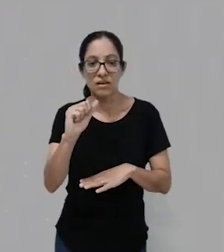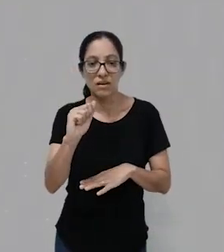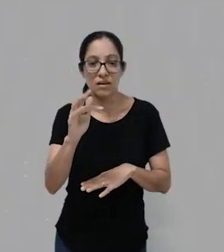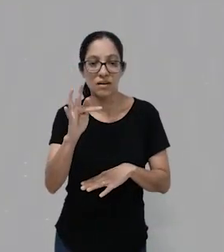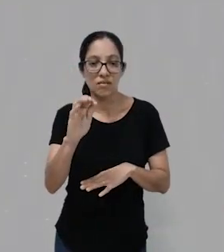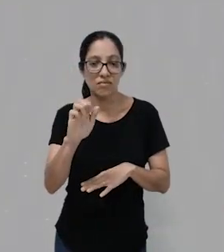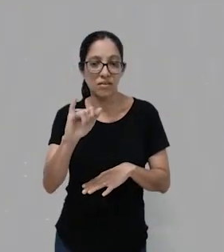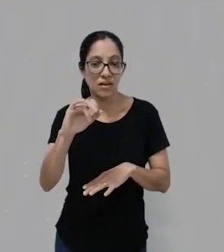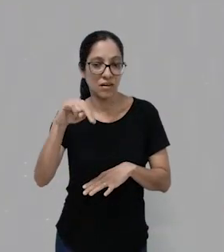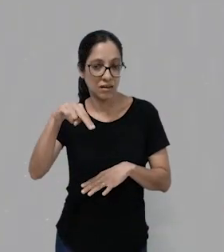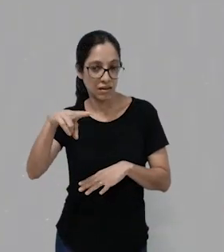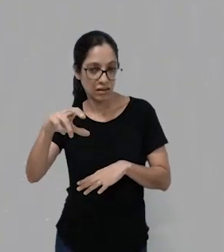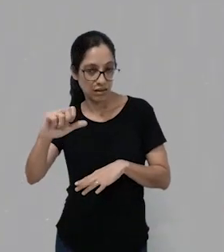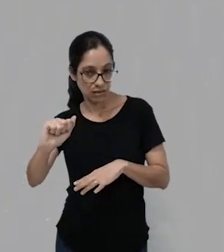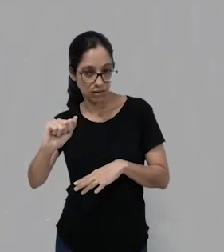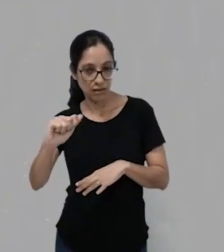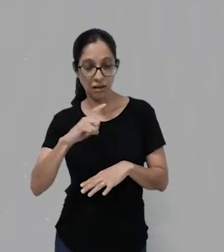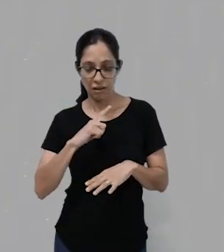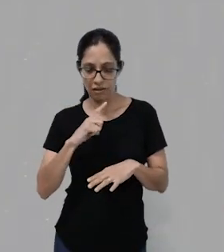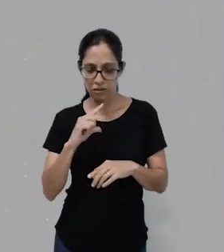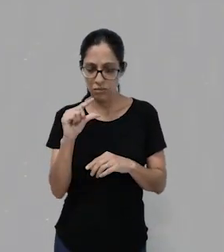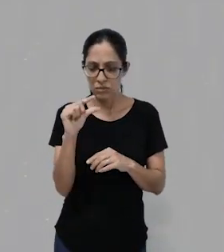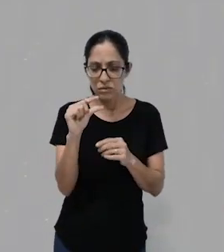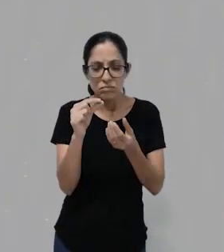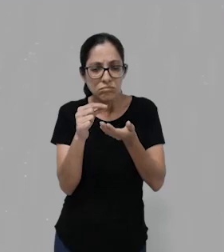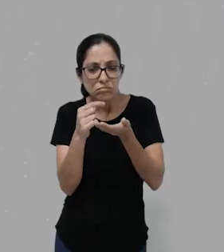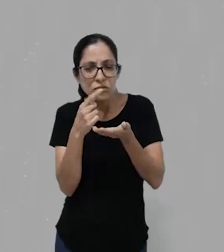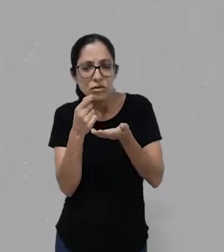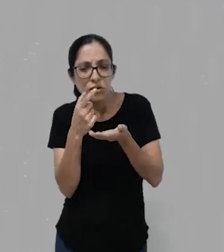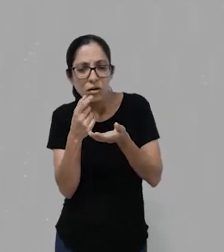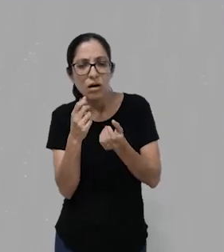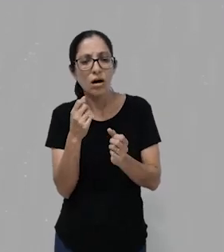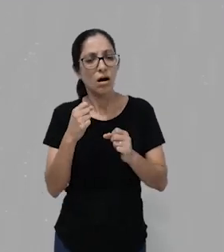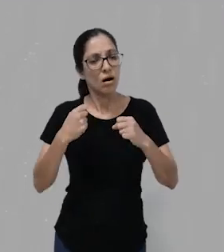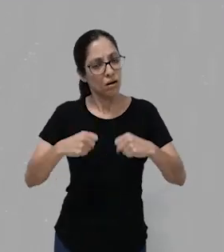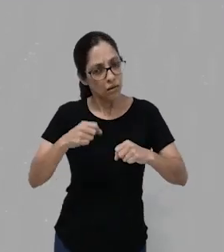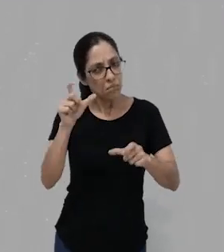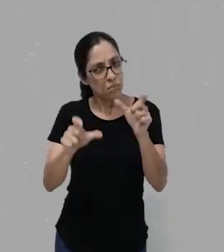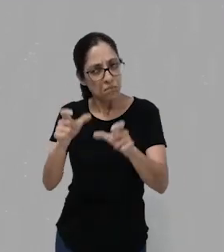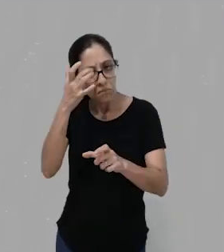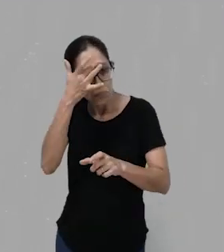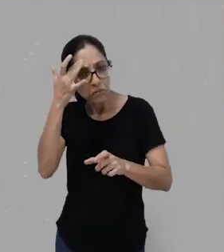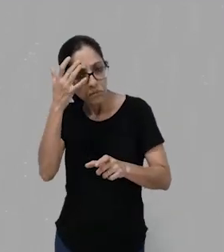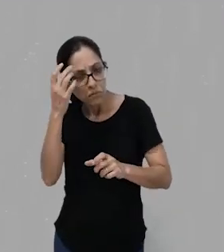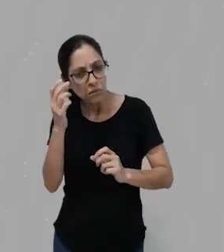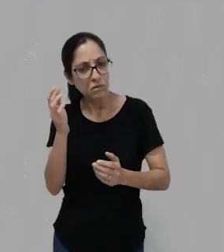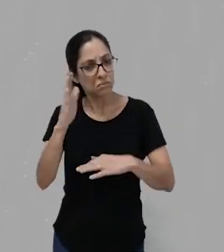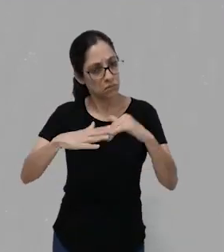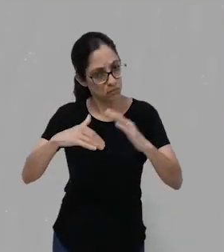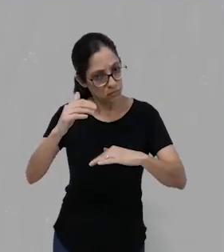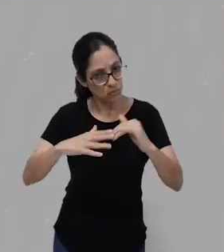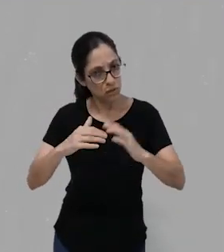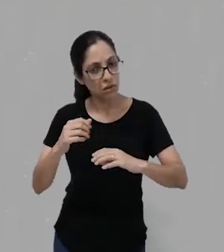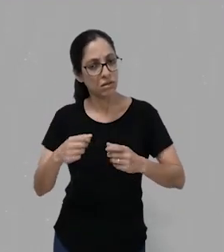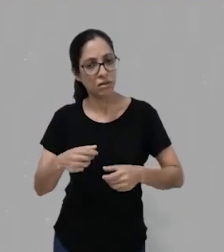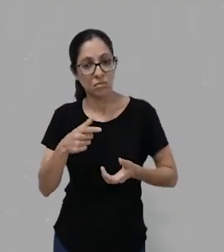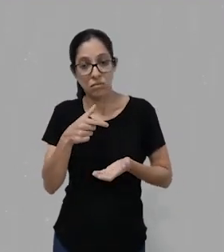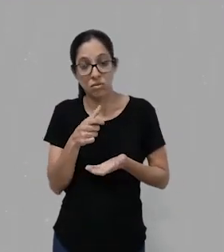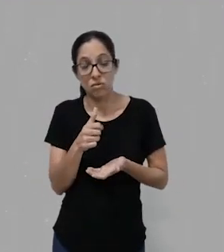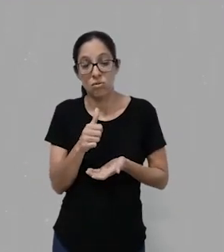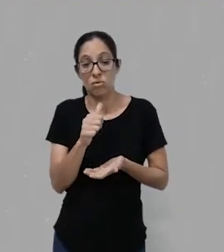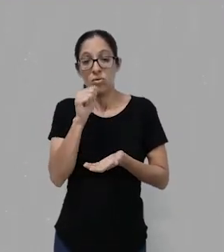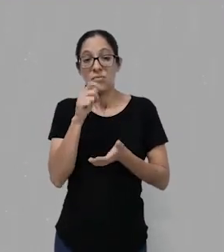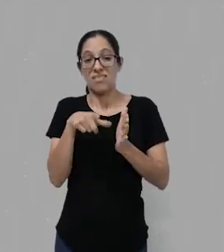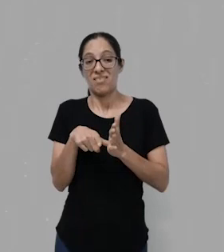Eles são feitos cápsulas de cafeína. Muitos atletas tomam antes do treino para ficar mais alerta, para ficar mais ativo. Então